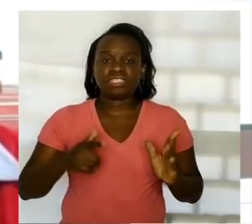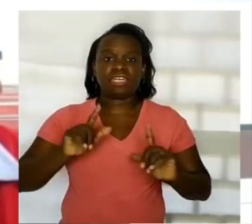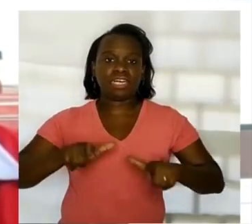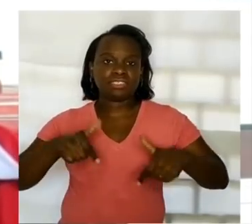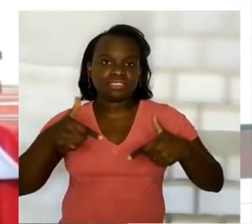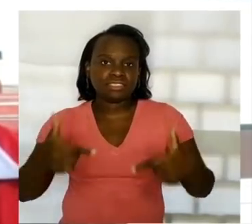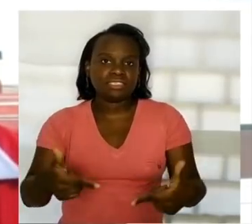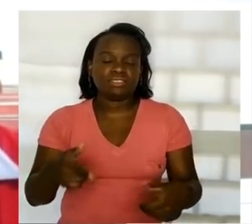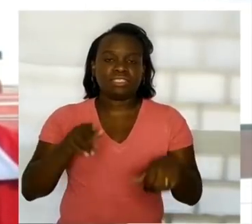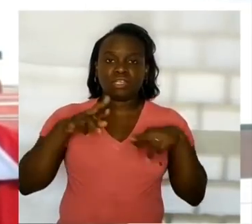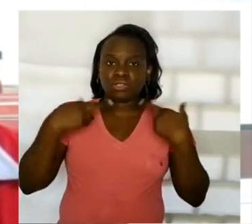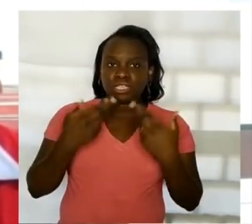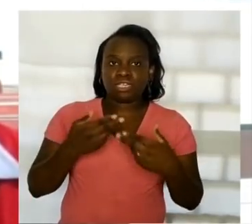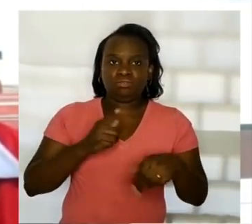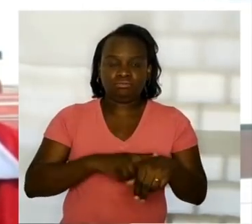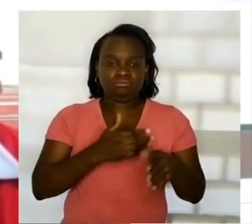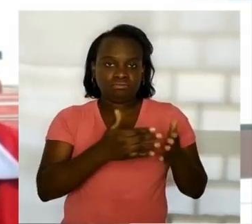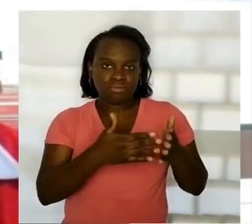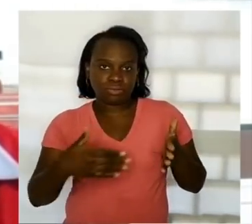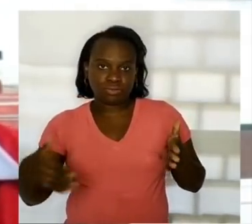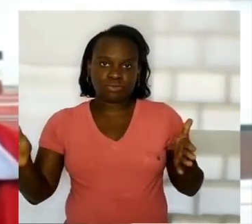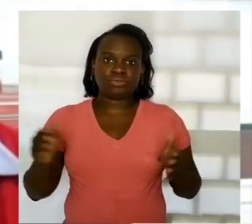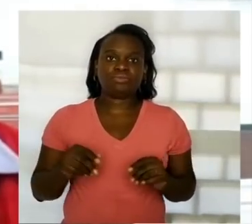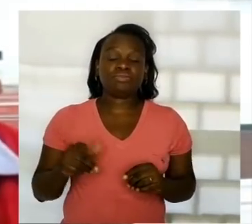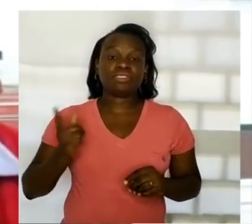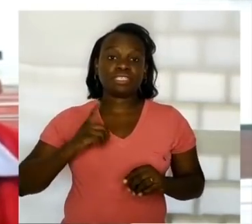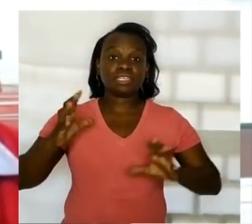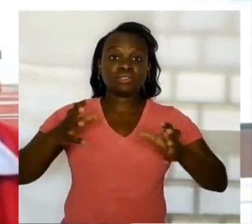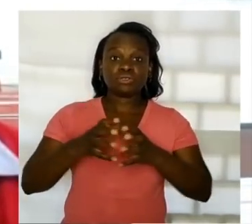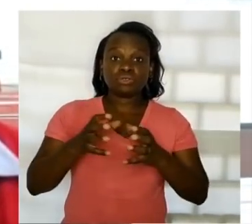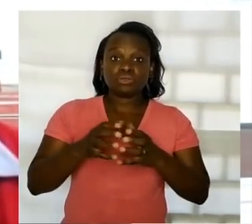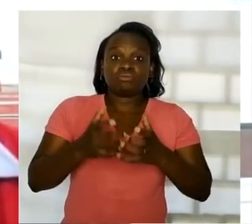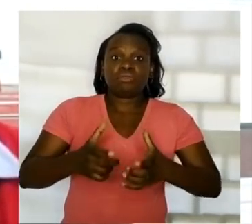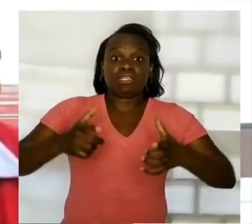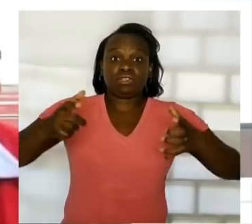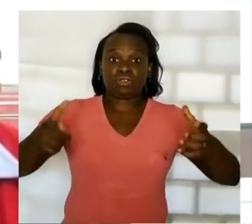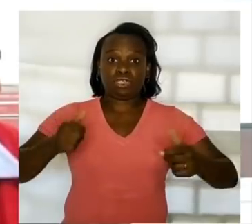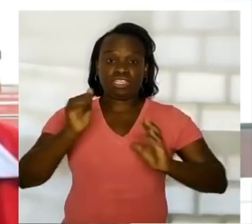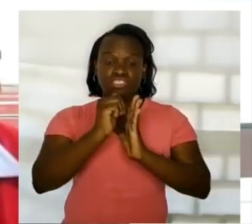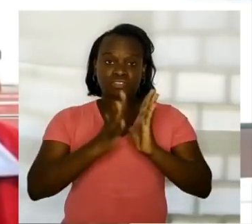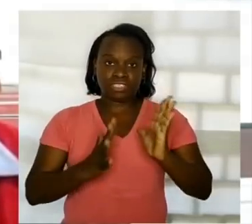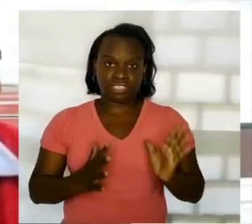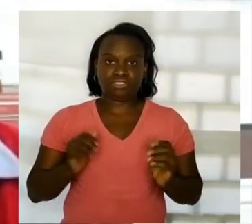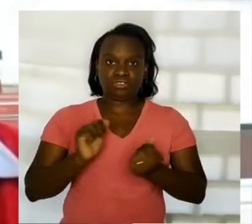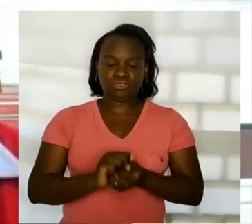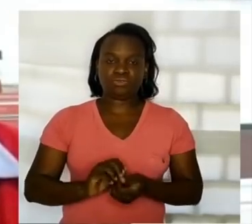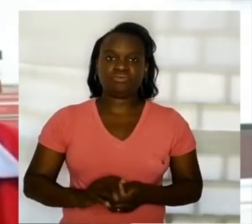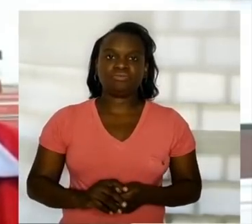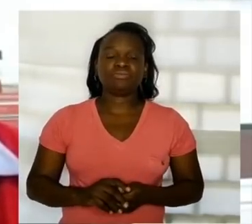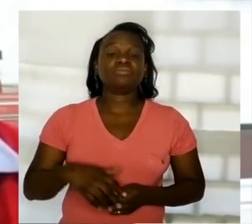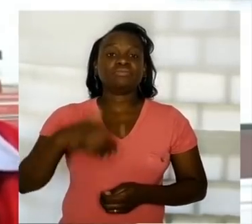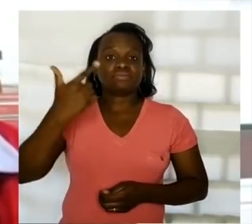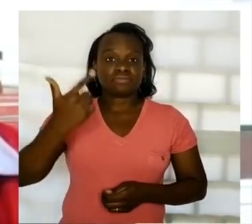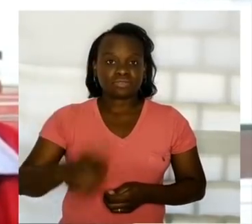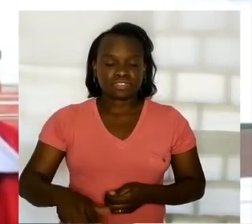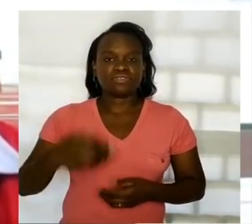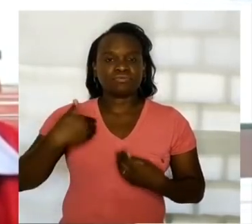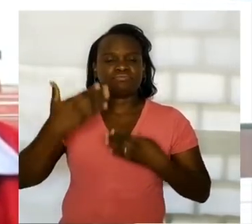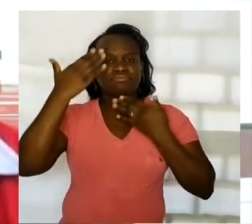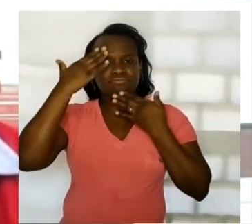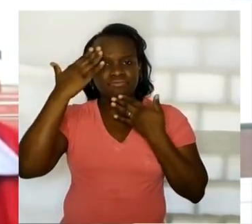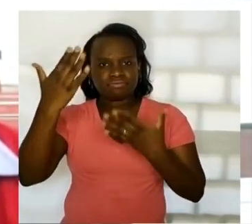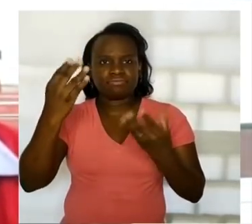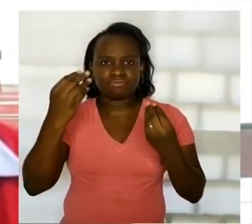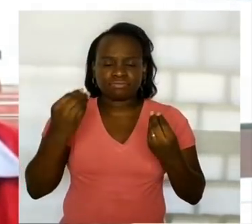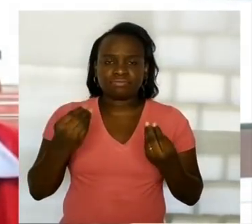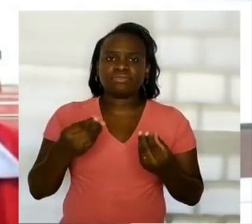outras atividades e ações durante a reunião. Teremos um conjunto ampliado de atividades. Eu reitero